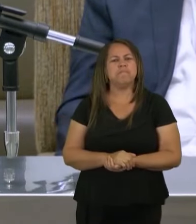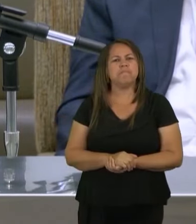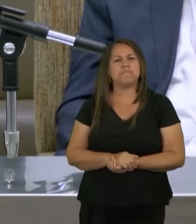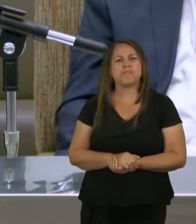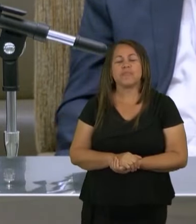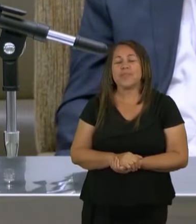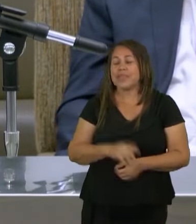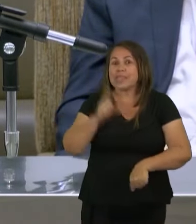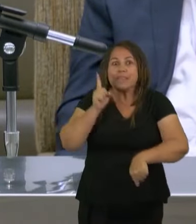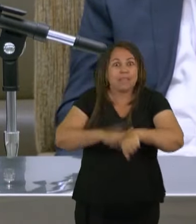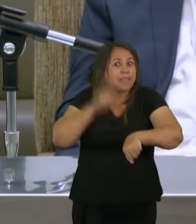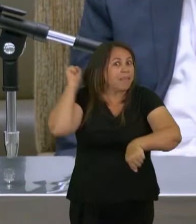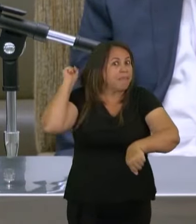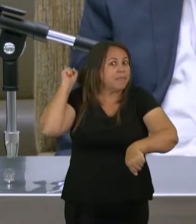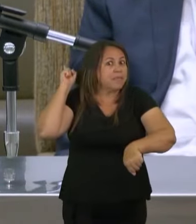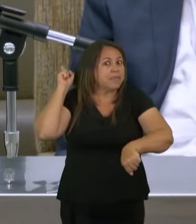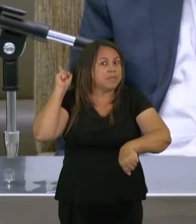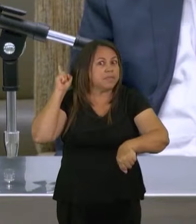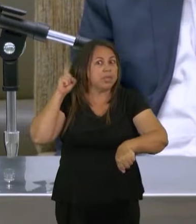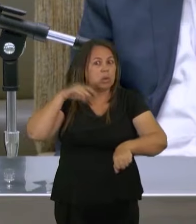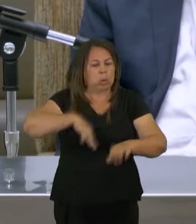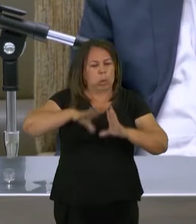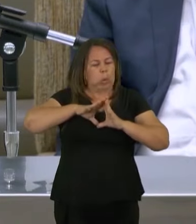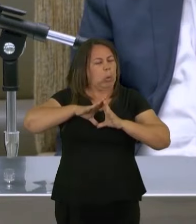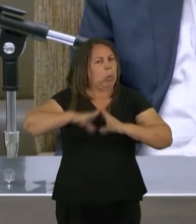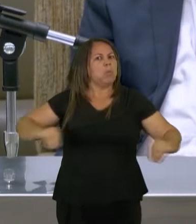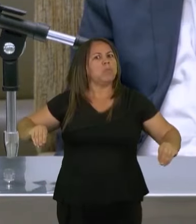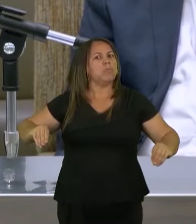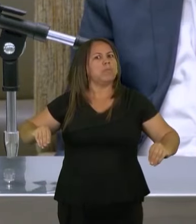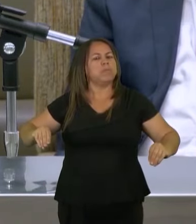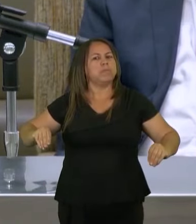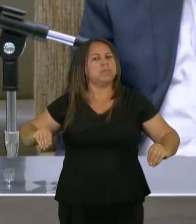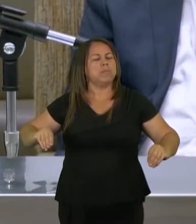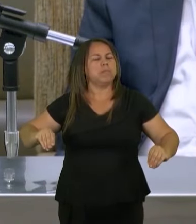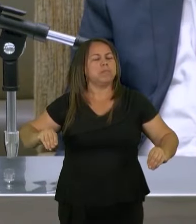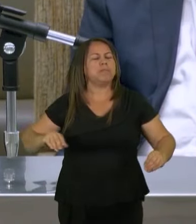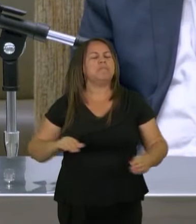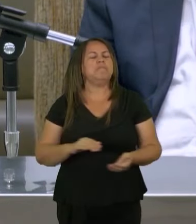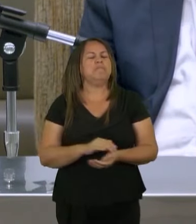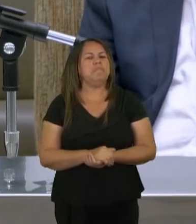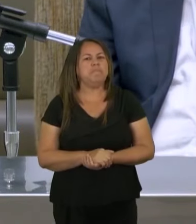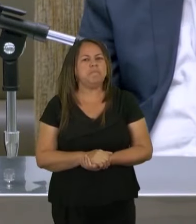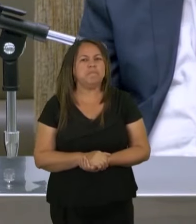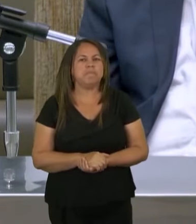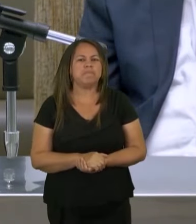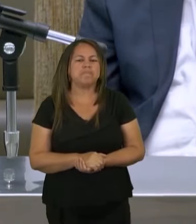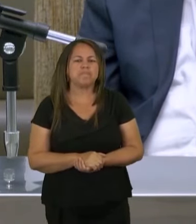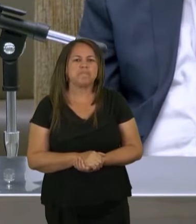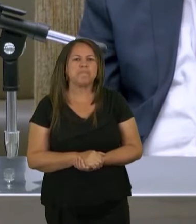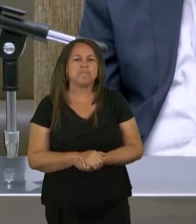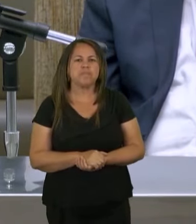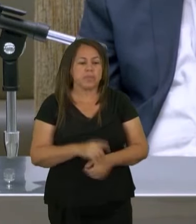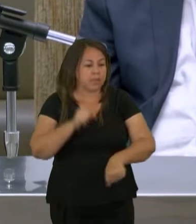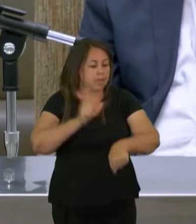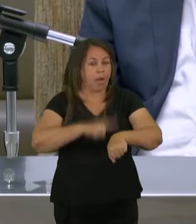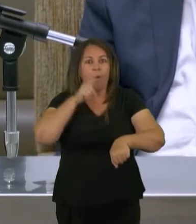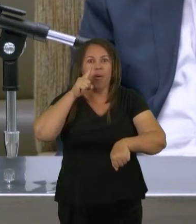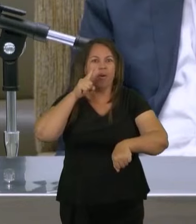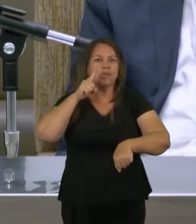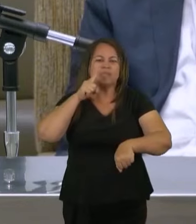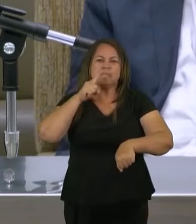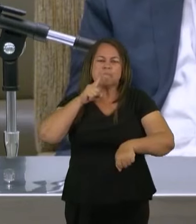Diz: e logo estancou o fluxo do seu sangue. Foi